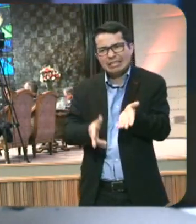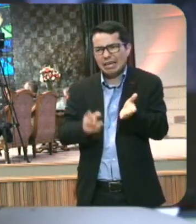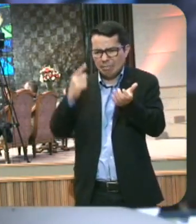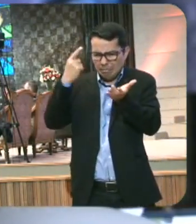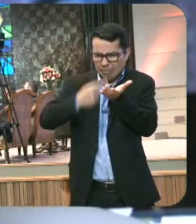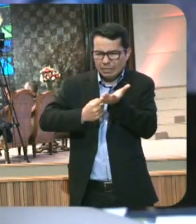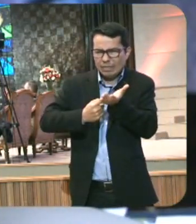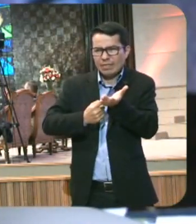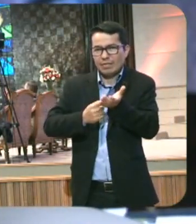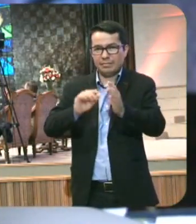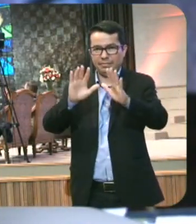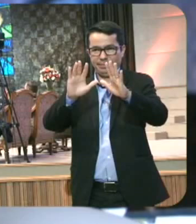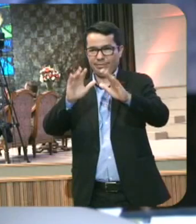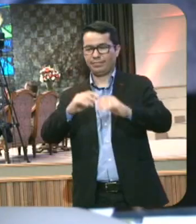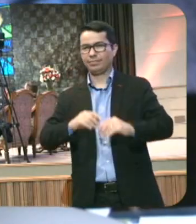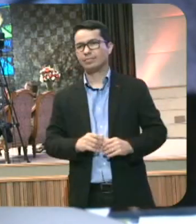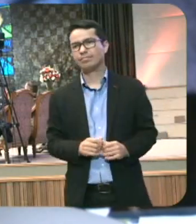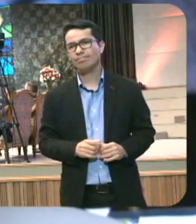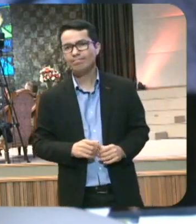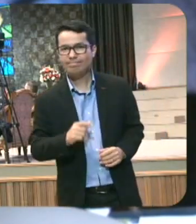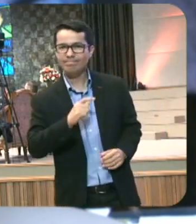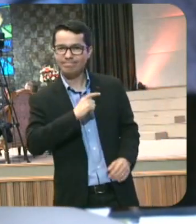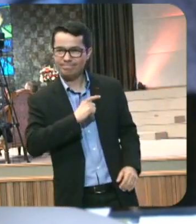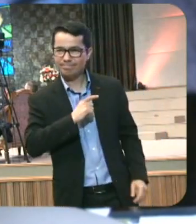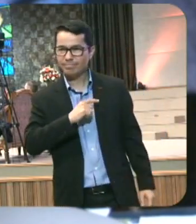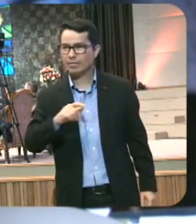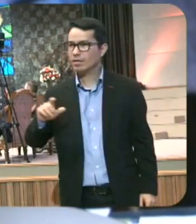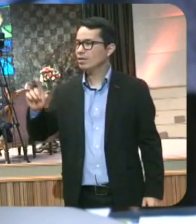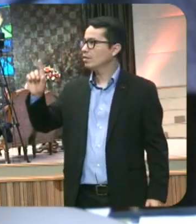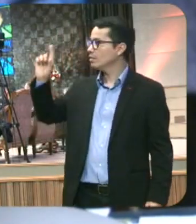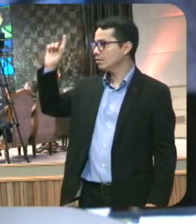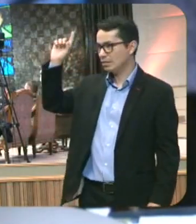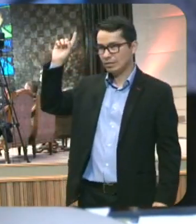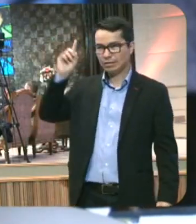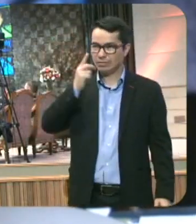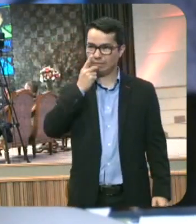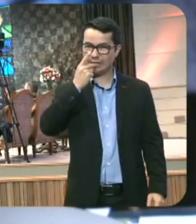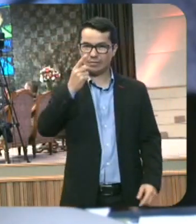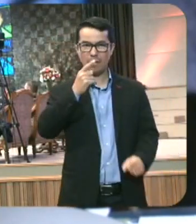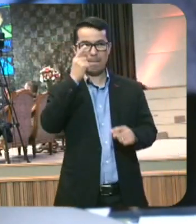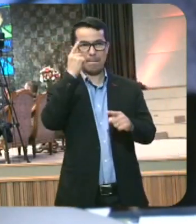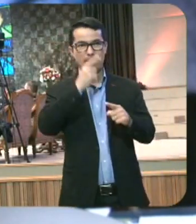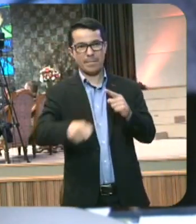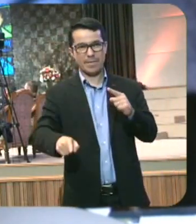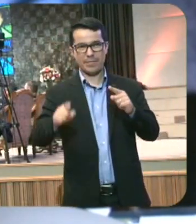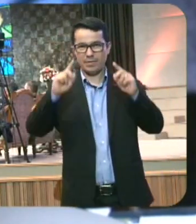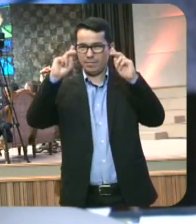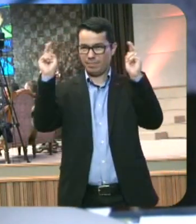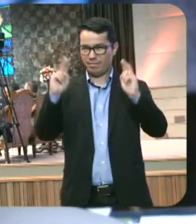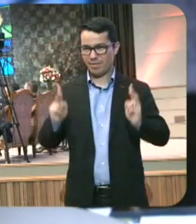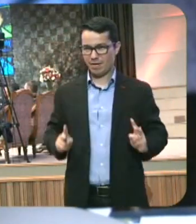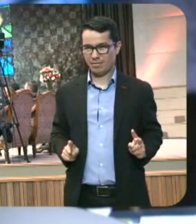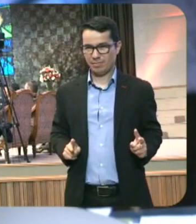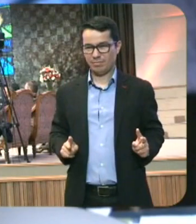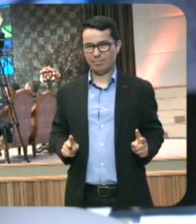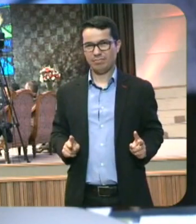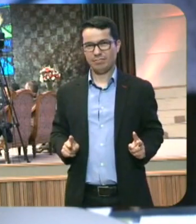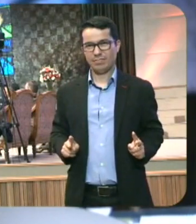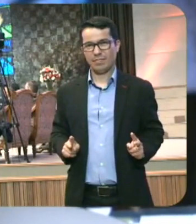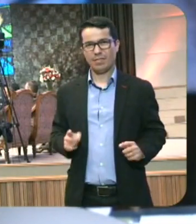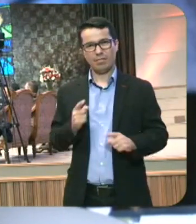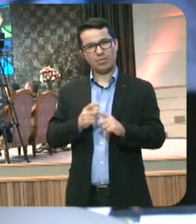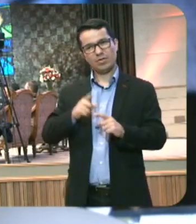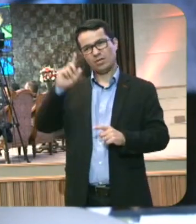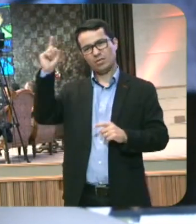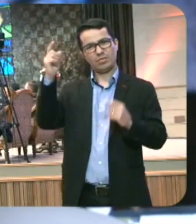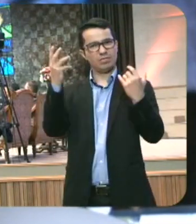Havia uma razão para o Senhor proibir os acordos de paz com os inimigos de